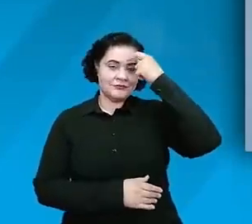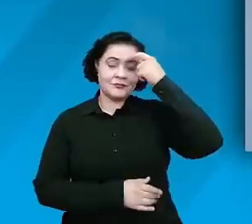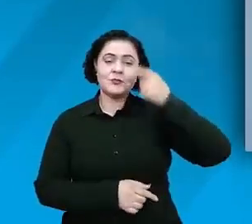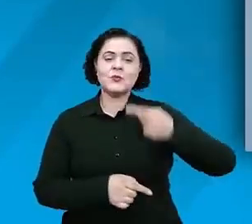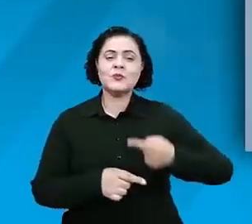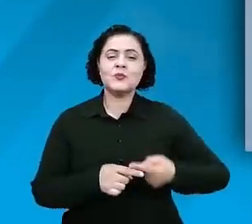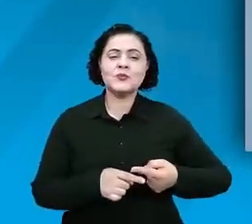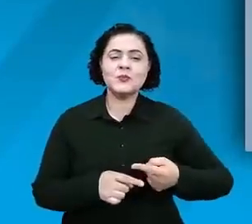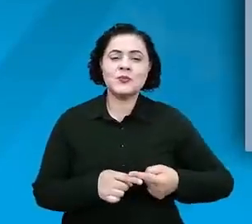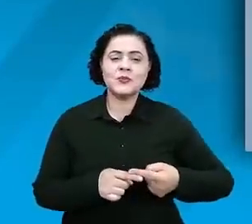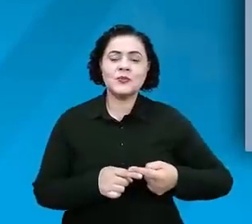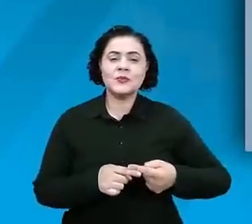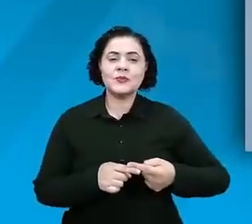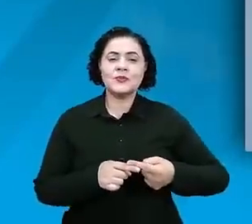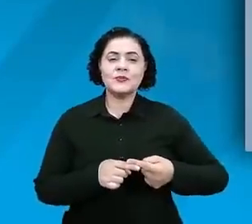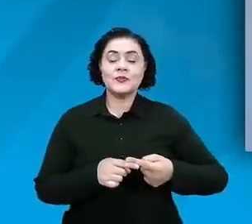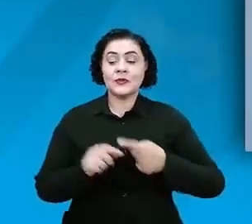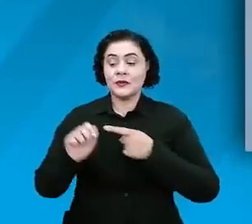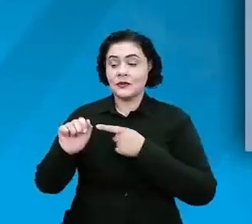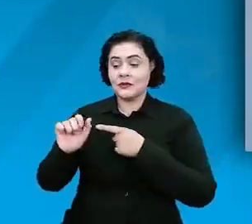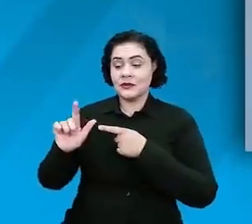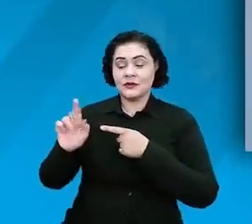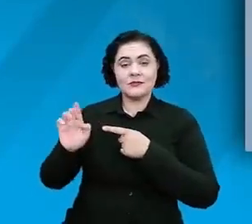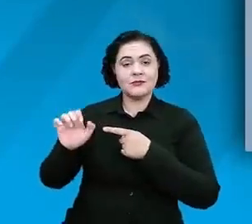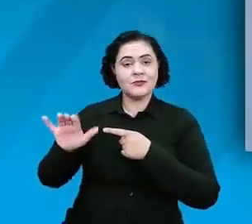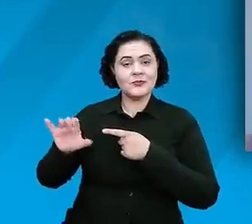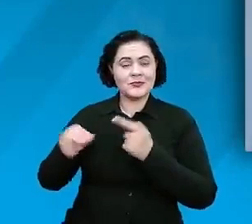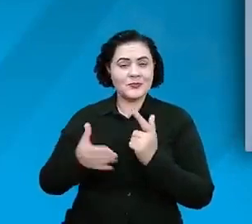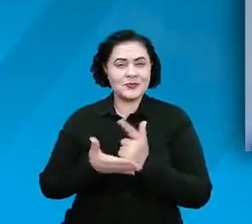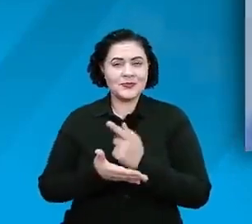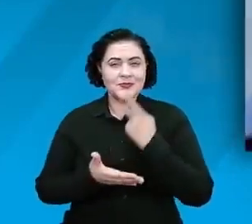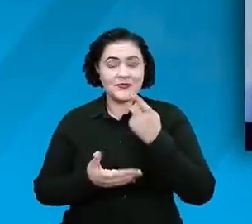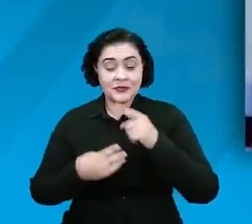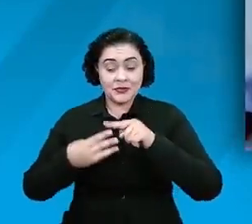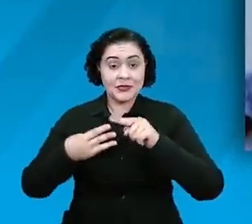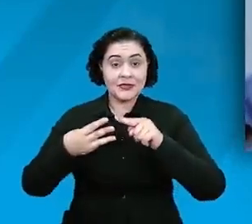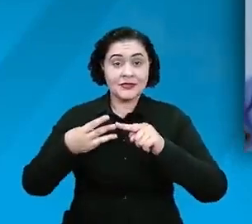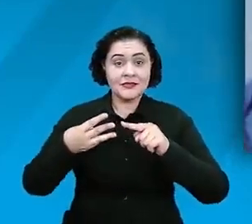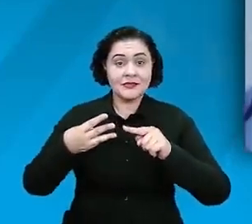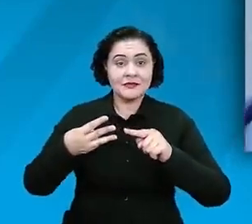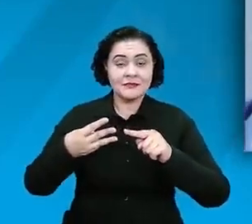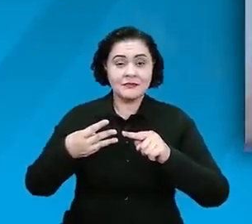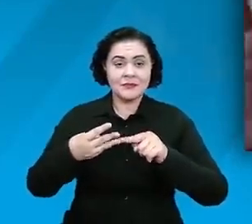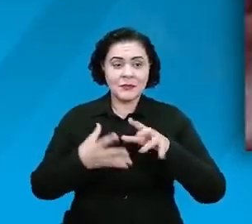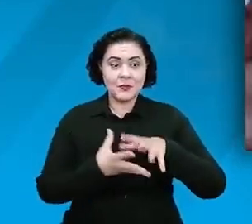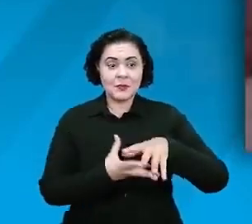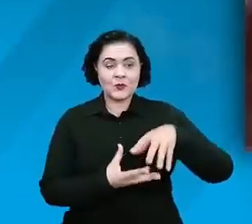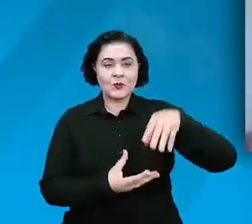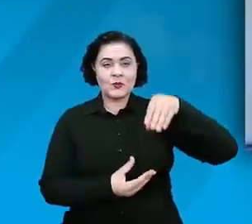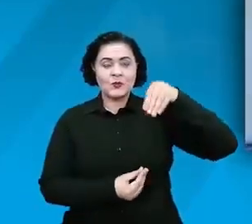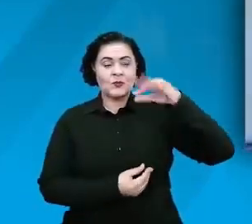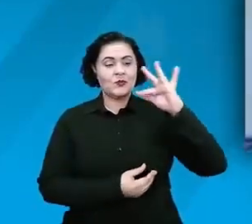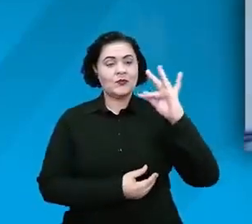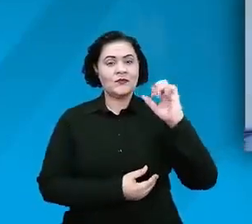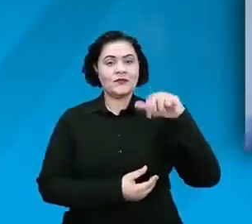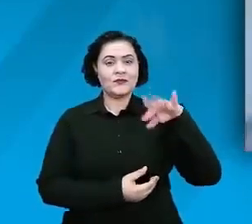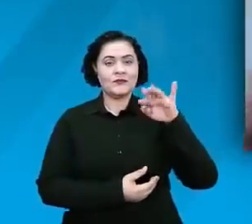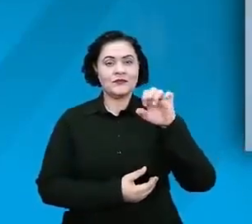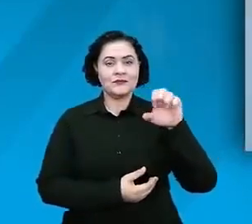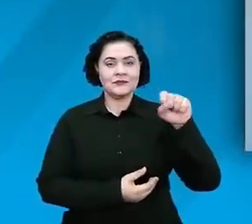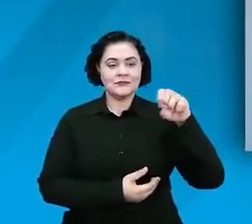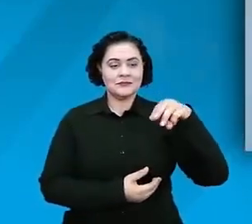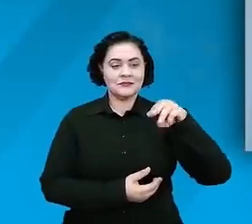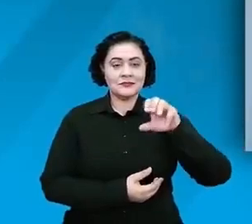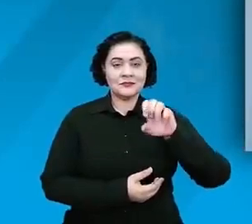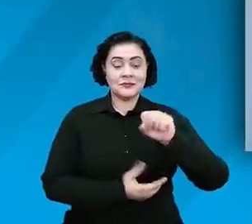Nessa obra, Albano Couto diz que existem três fantasmas que rondam a